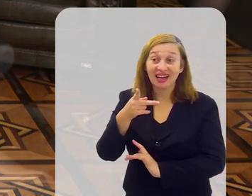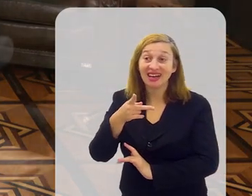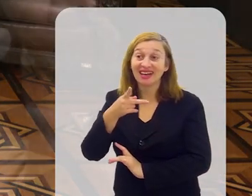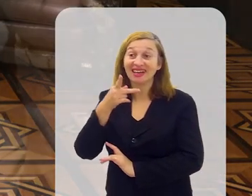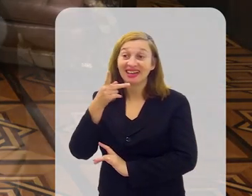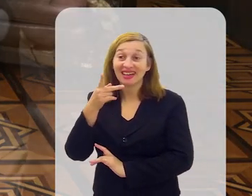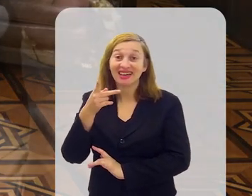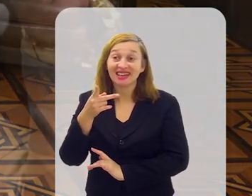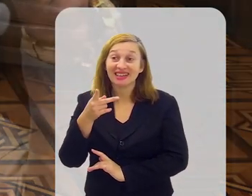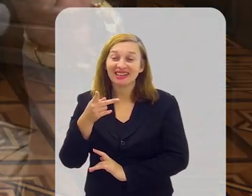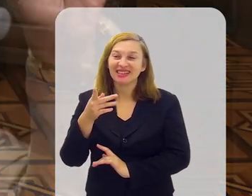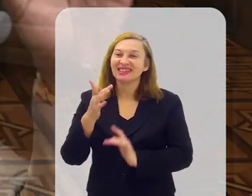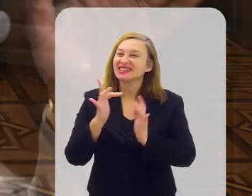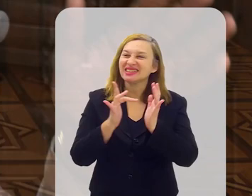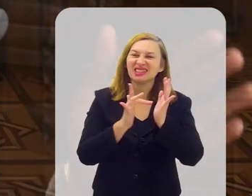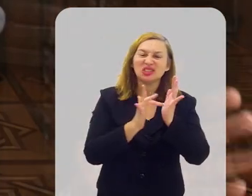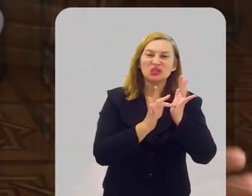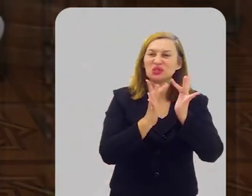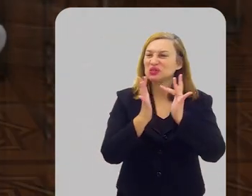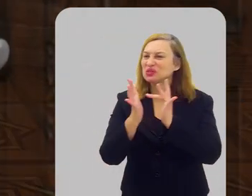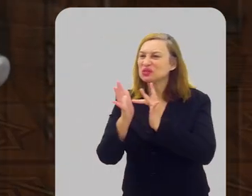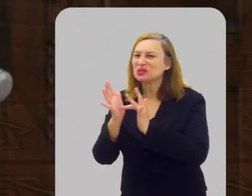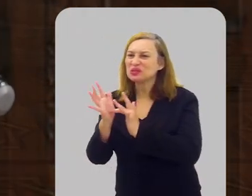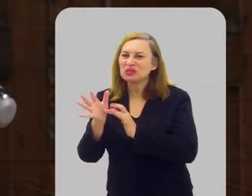Dizer que Ele tem